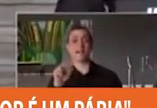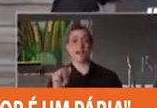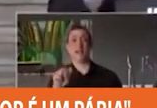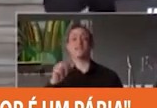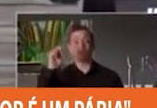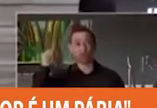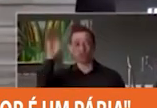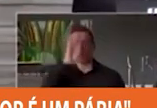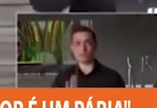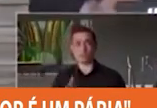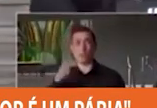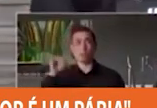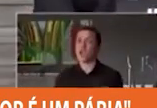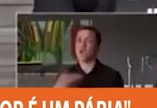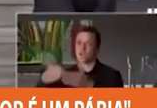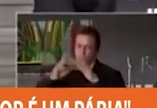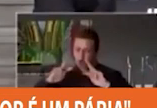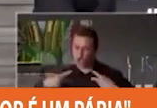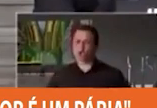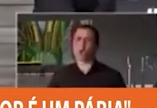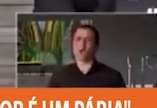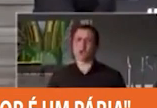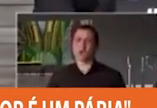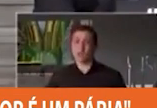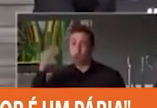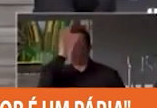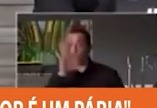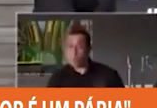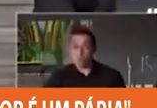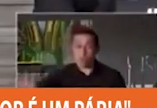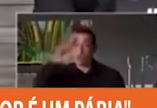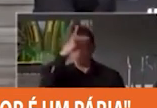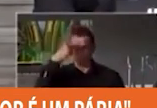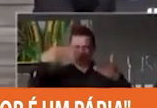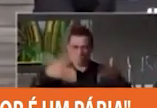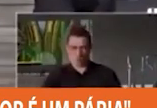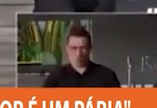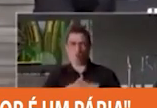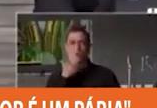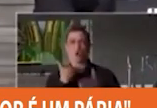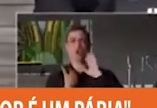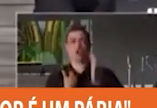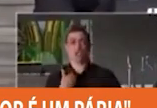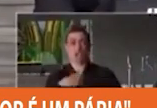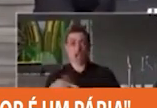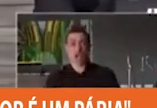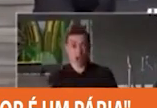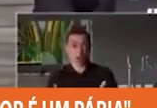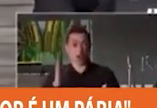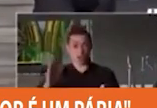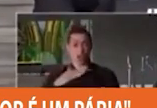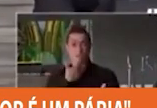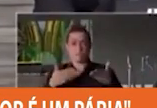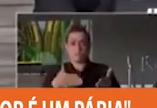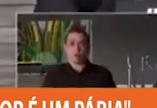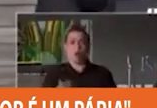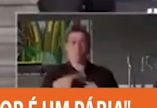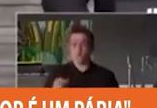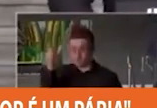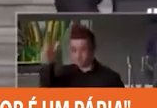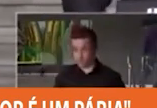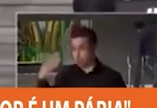no Brasil e um pária no mundo muitos os brasileiros que estão enterrados neste momento estão enterrado o